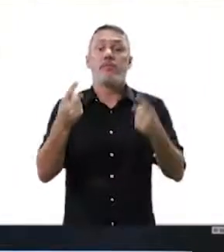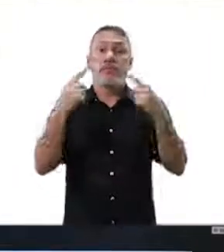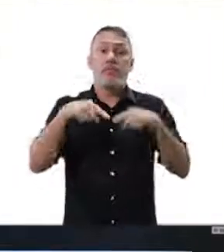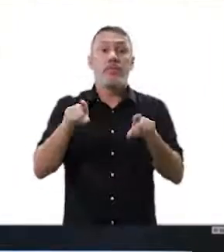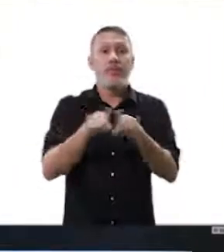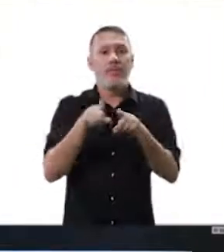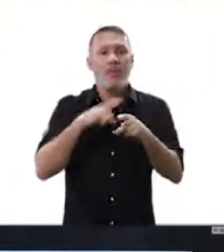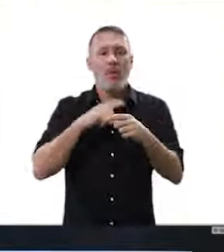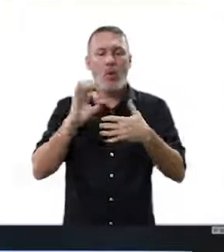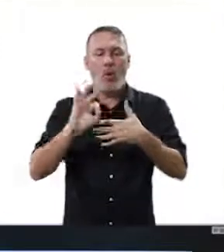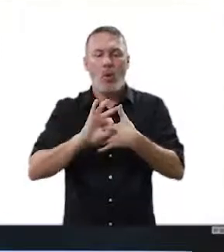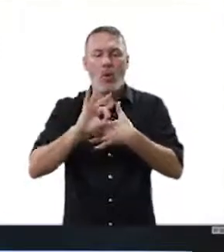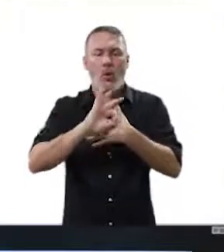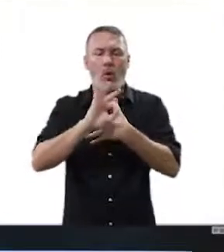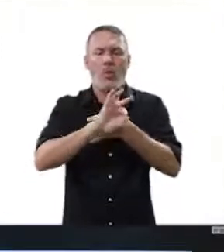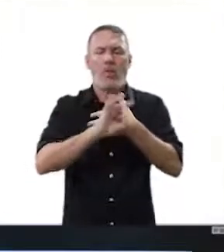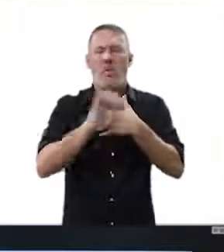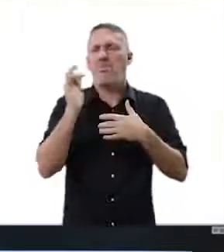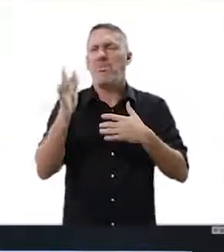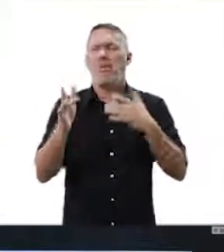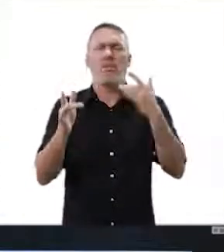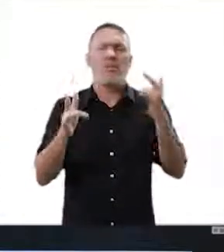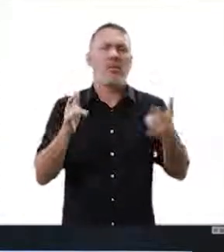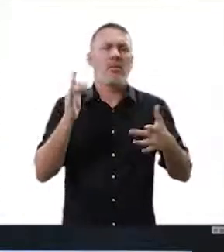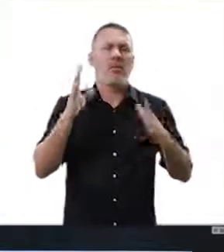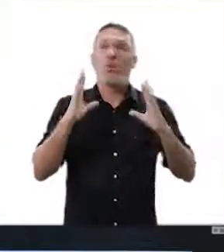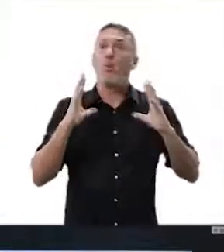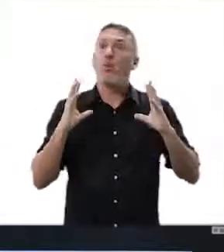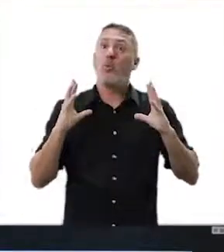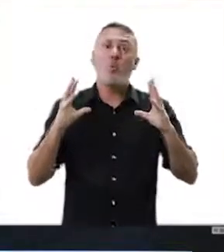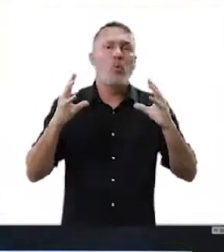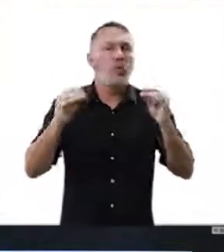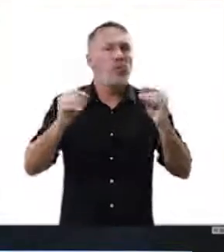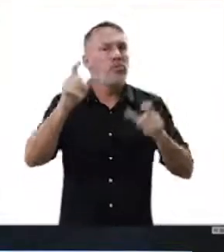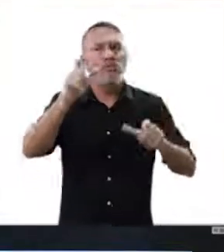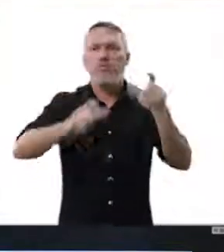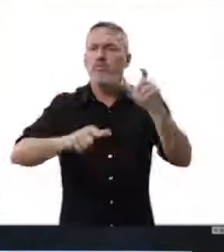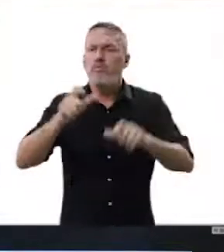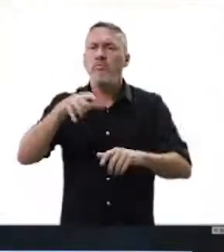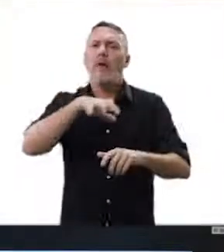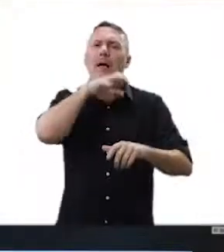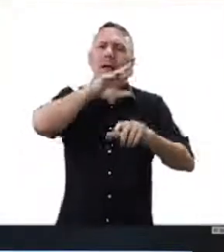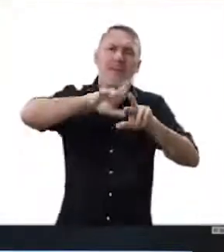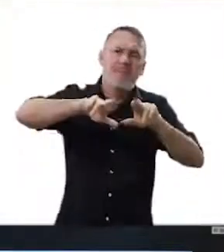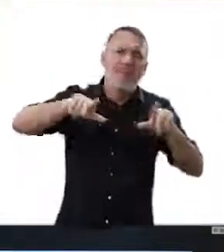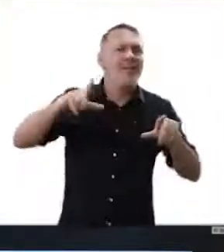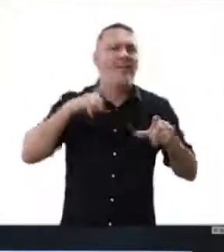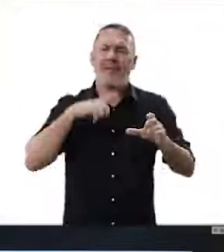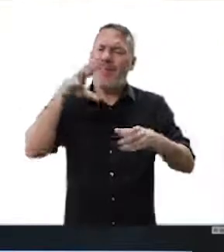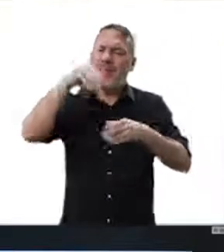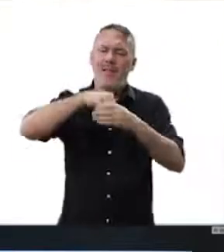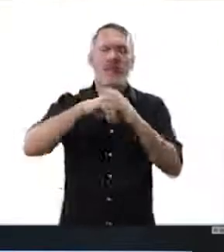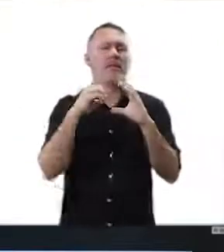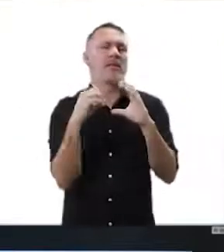que vai estar presente em todas as células, que são conhecidas como ribossomos, ok?